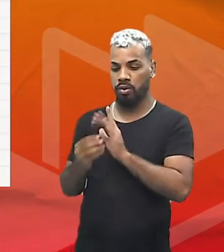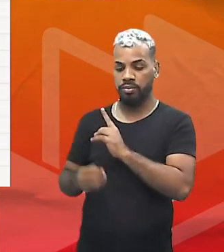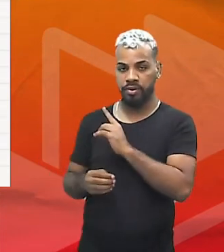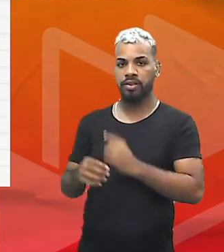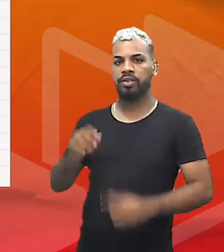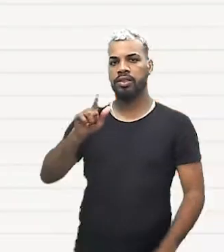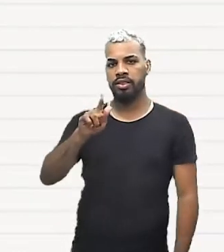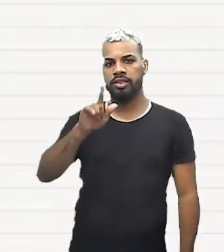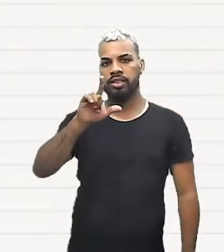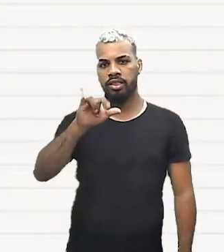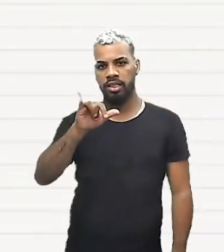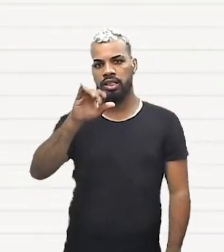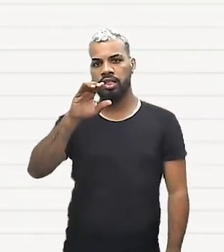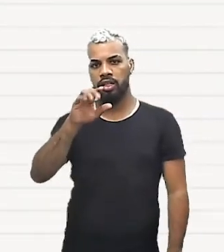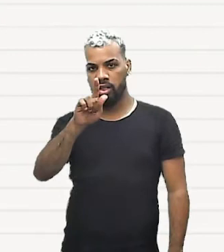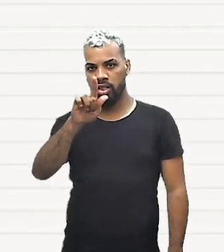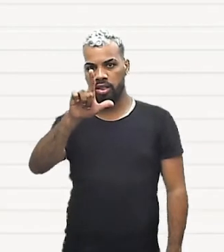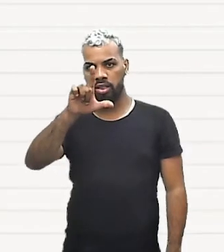glicose